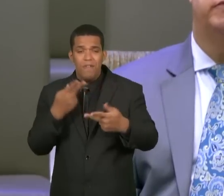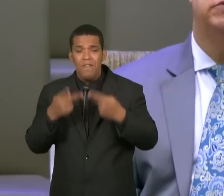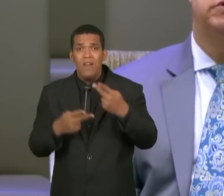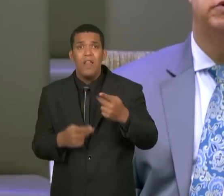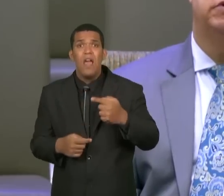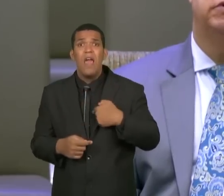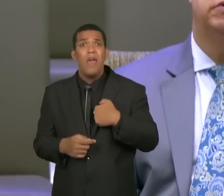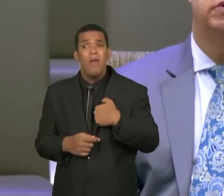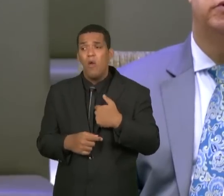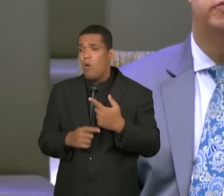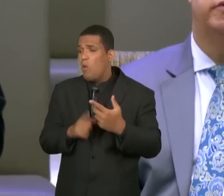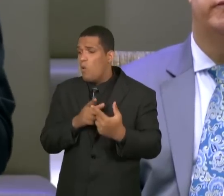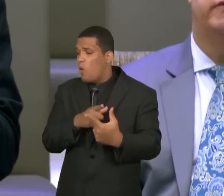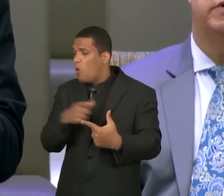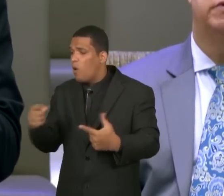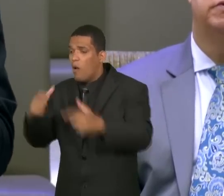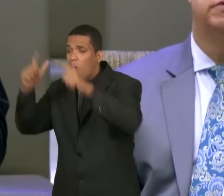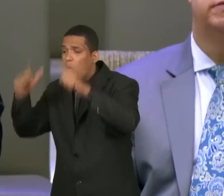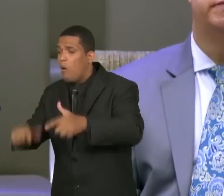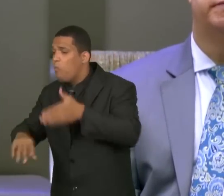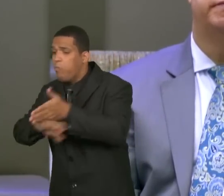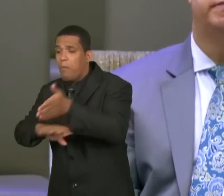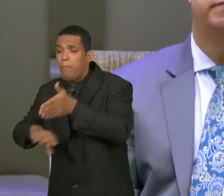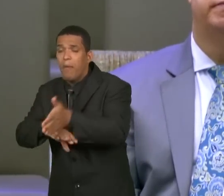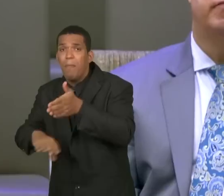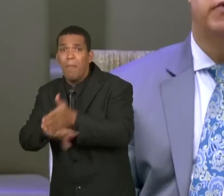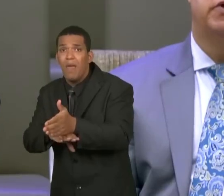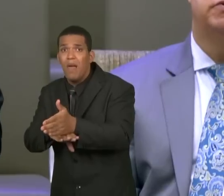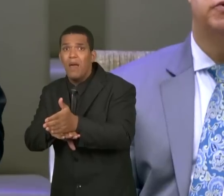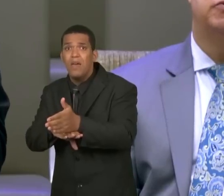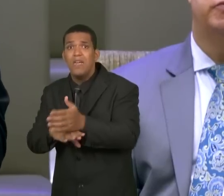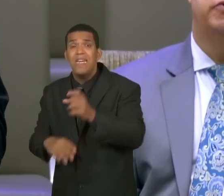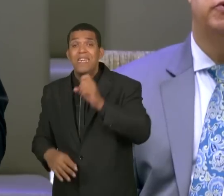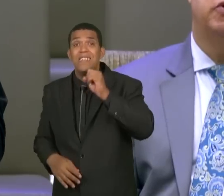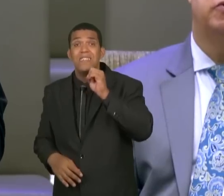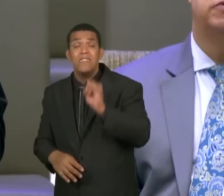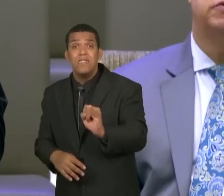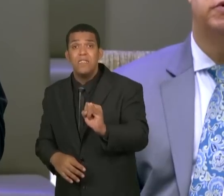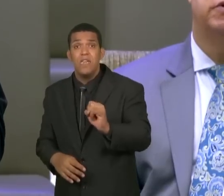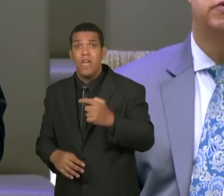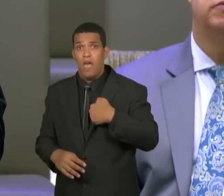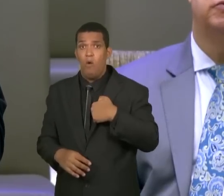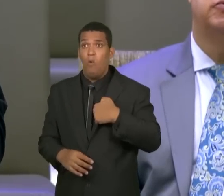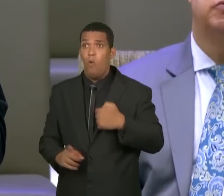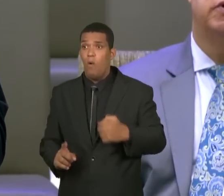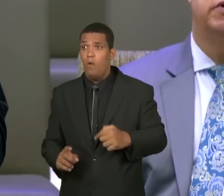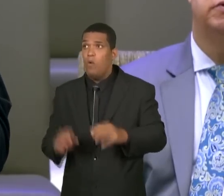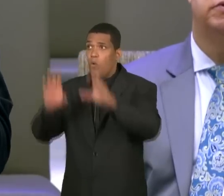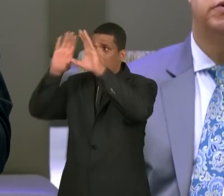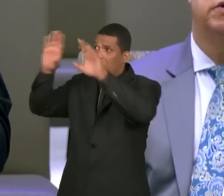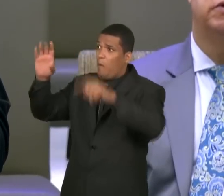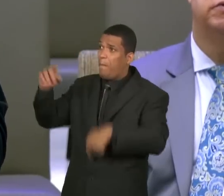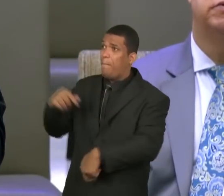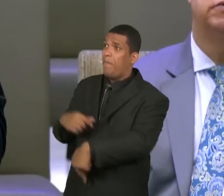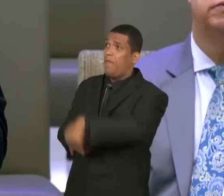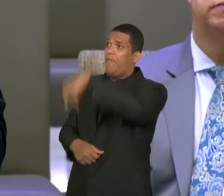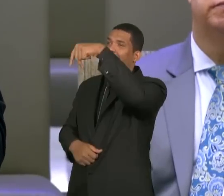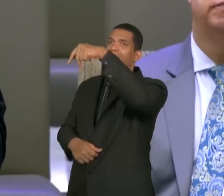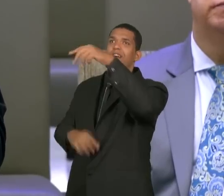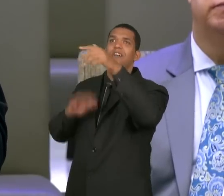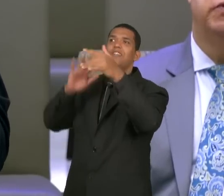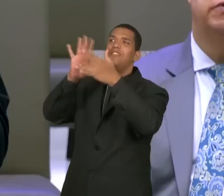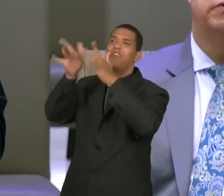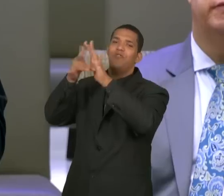para onde fugirei da tua face se subo aos céus lá